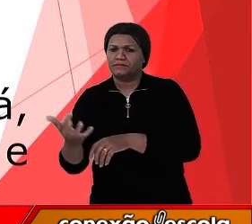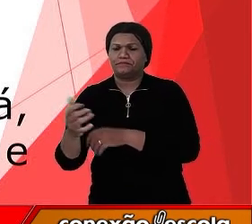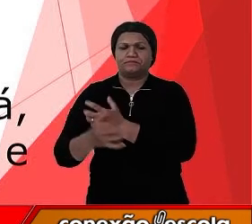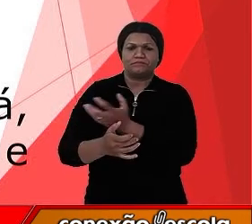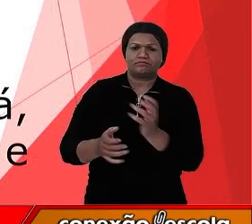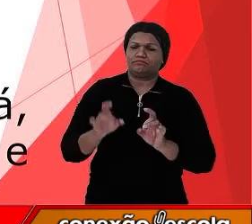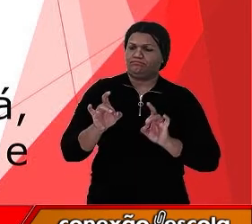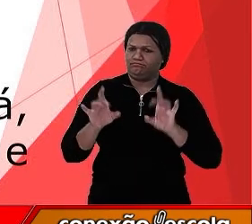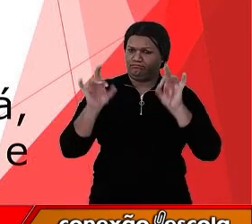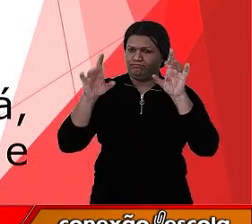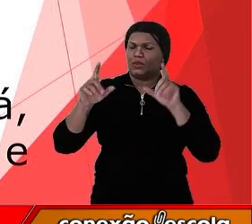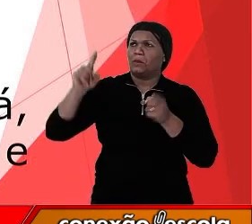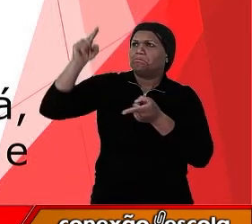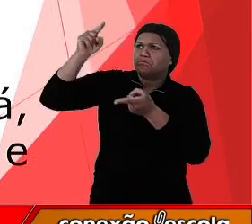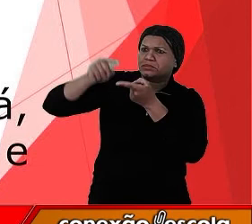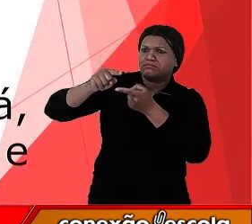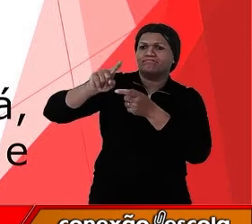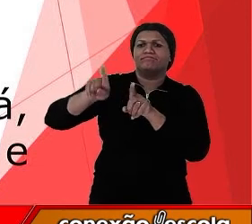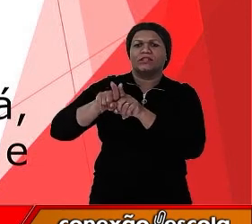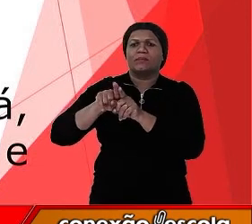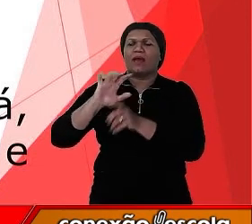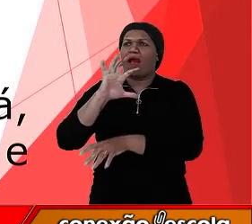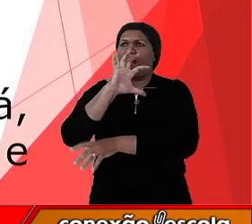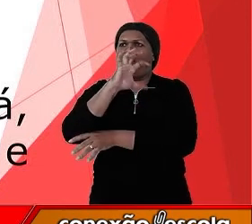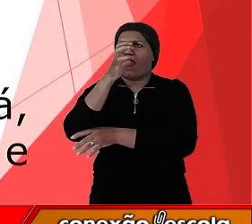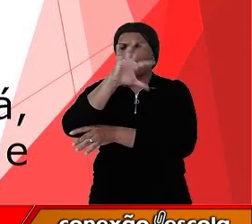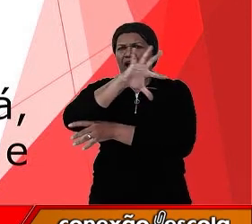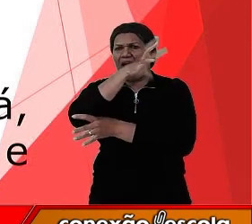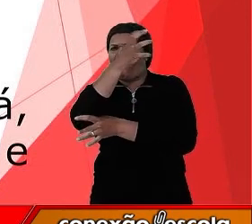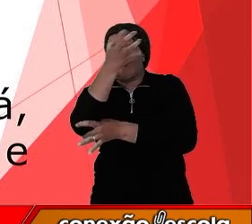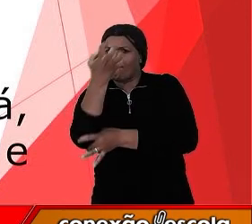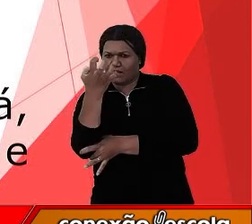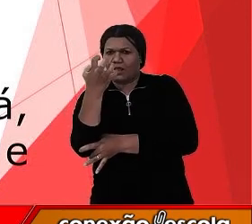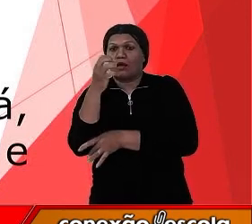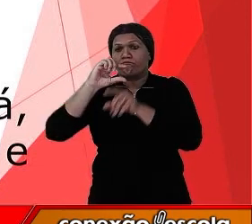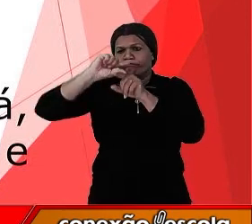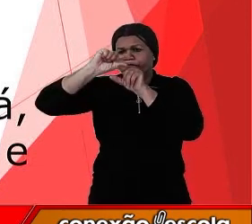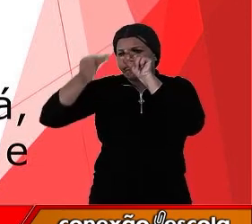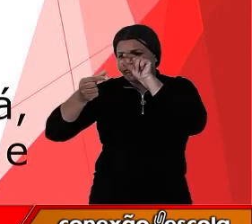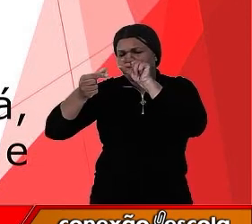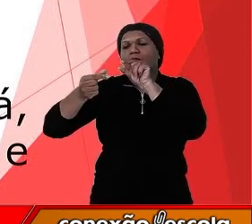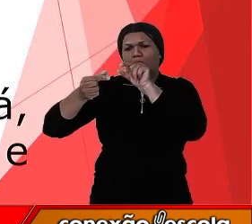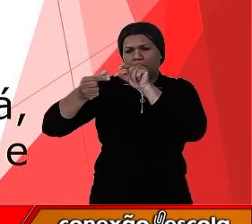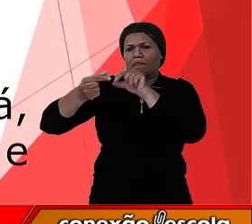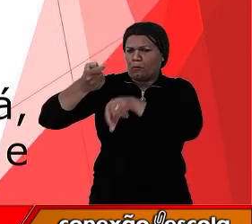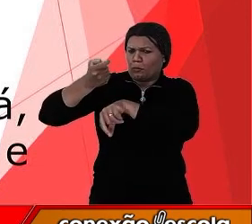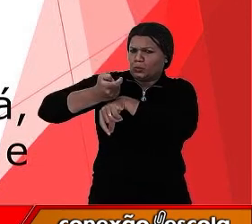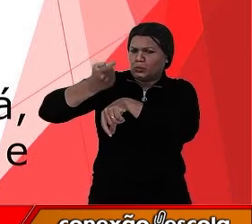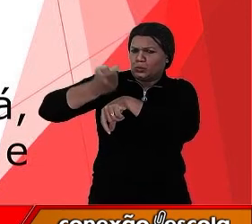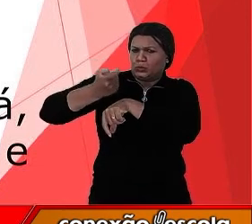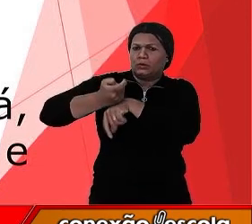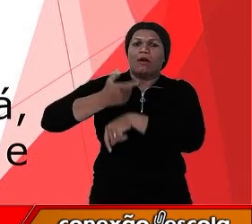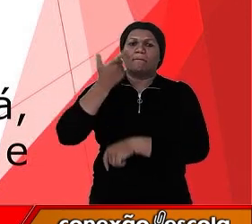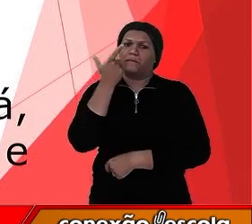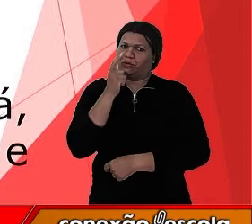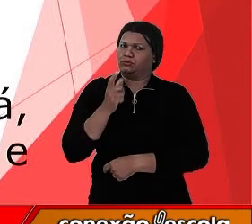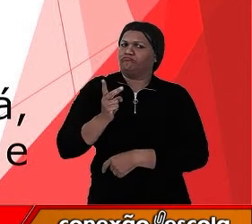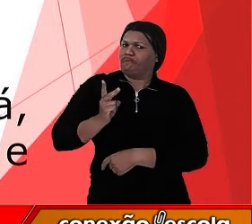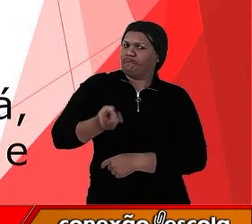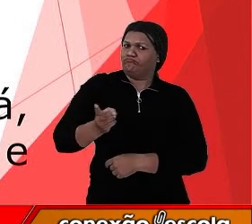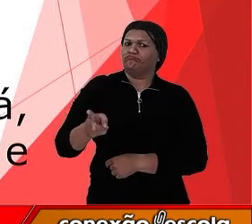troncos e Galhos retorcidos e Casca Grossa para suportar as questões próprias desse domínio